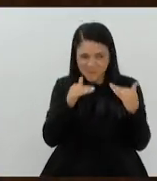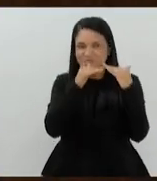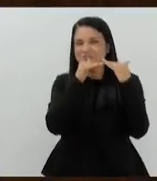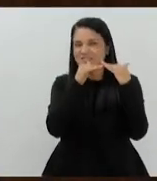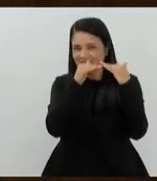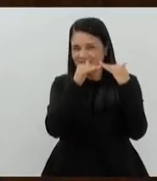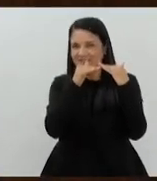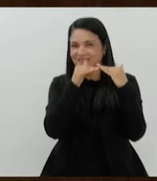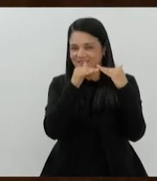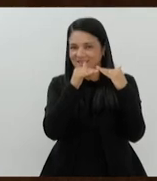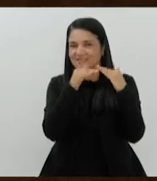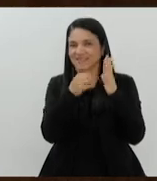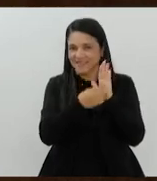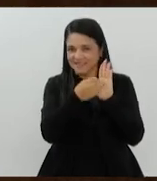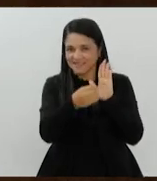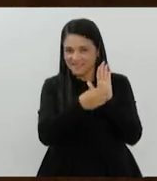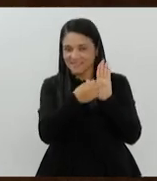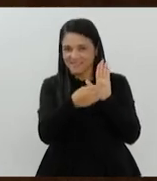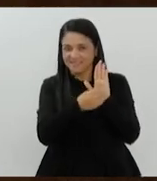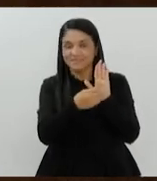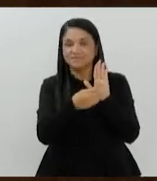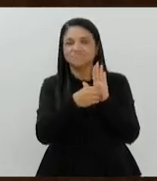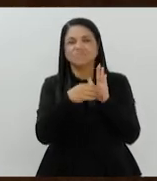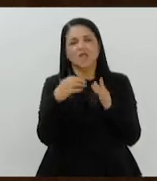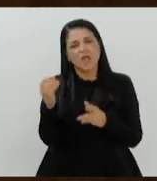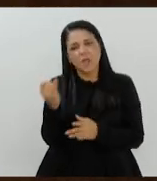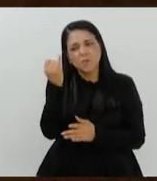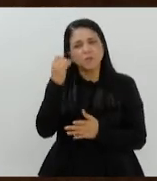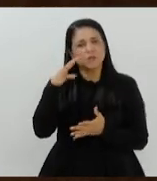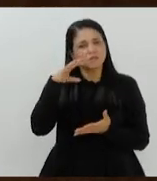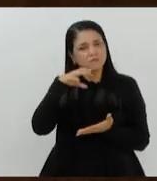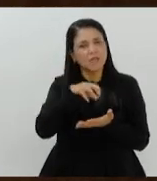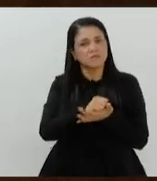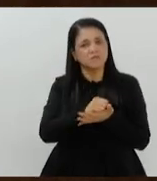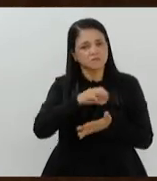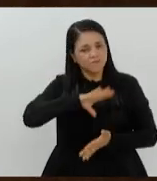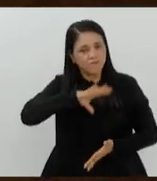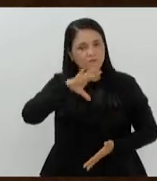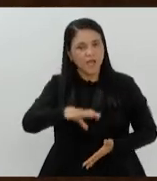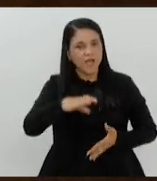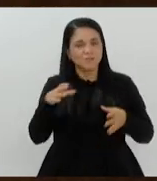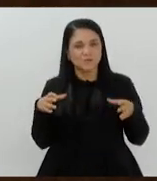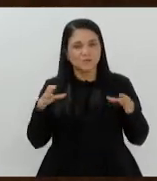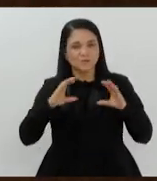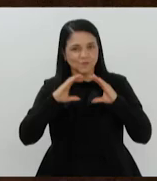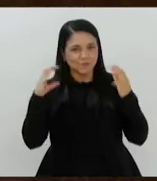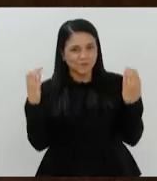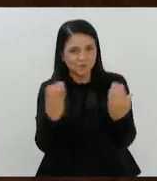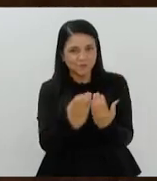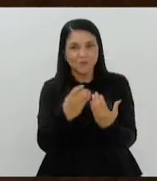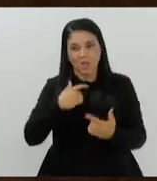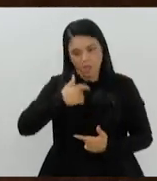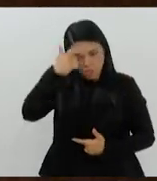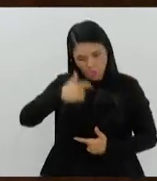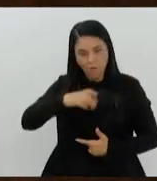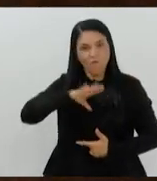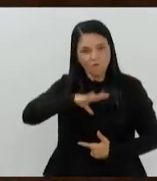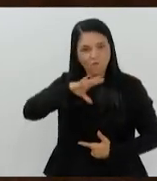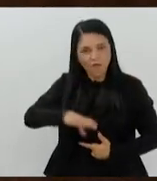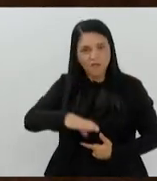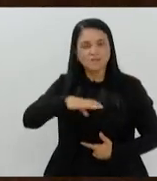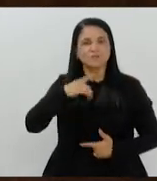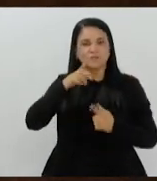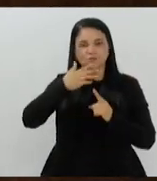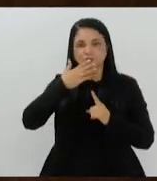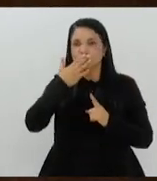E queria registrar o quão importante é o Vasco da Gama. Eu sou vascaína. Não só pela história do clube,